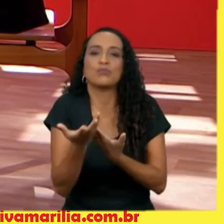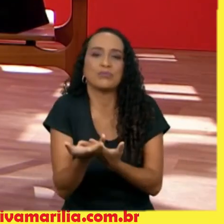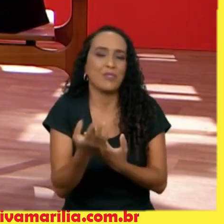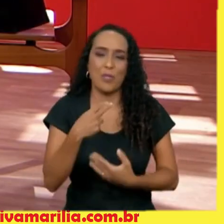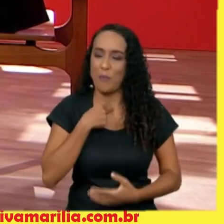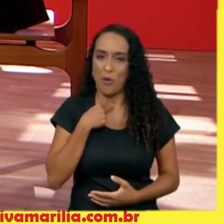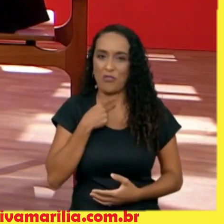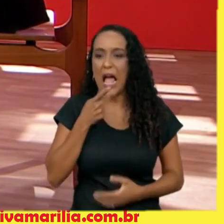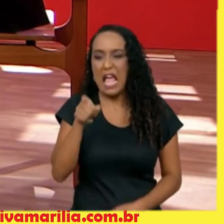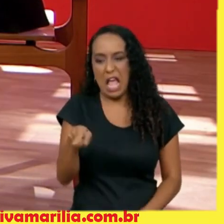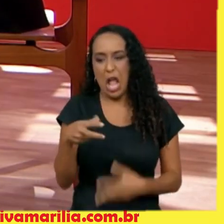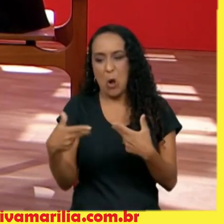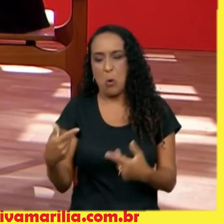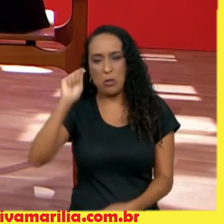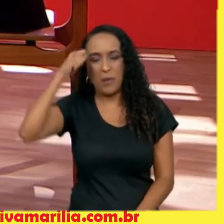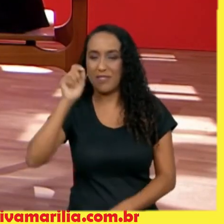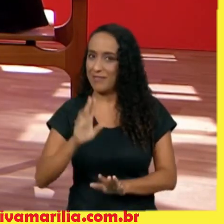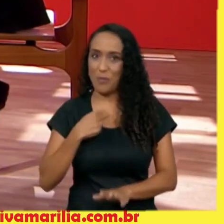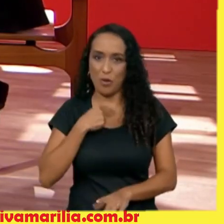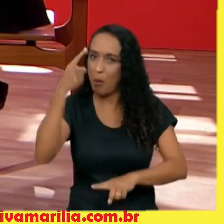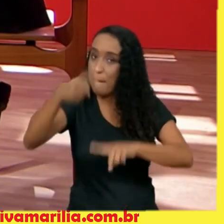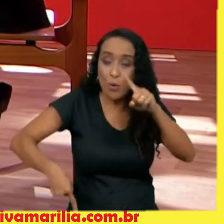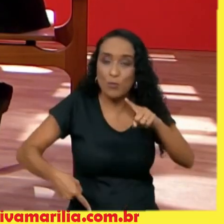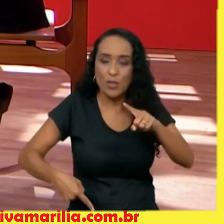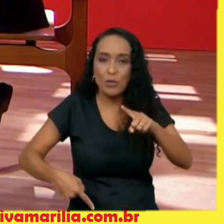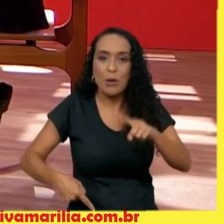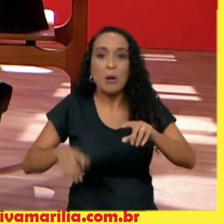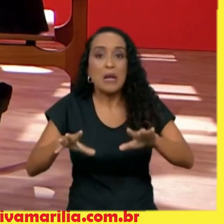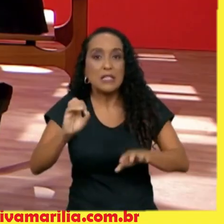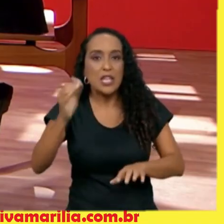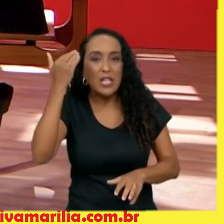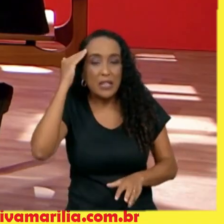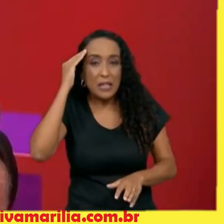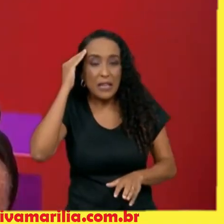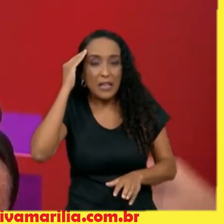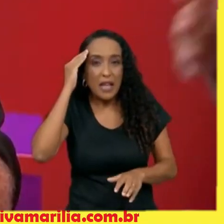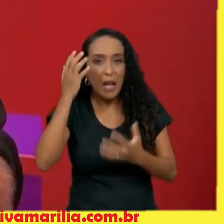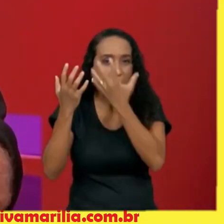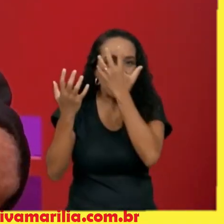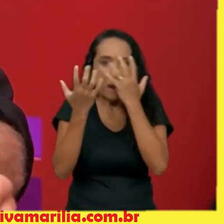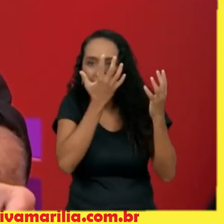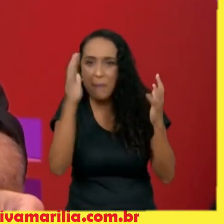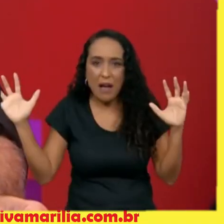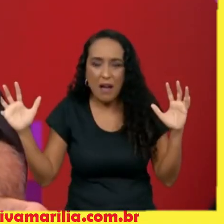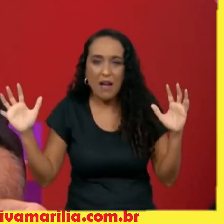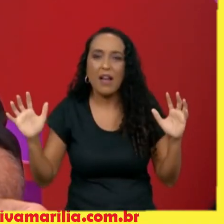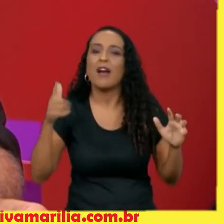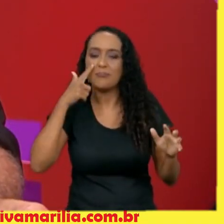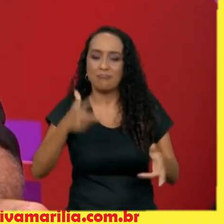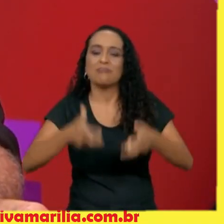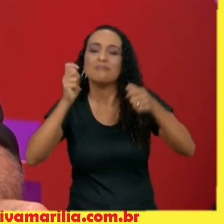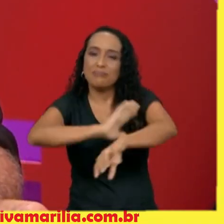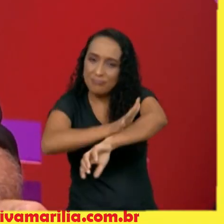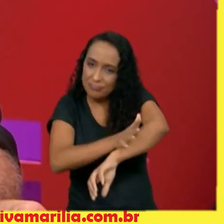exemplo, que era uma coisa corrente há 1000 anos atrás. Exatamente, né? Isso. Né? Mas aí, se a gente compreende as máscaras que isso assume, a gente vê que o racismo